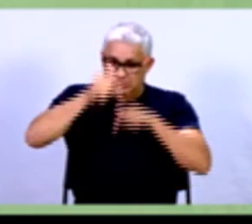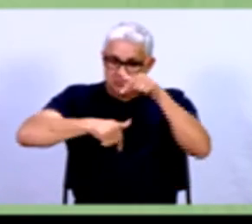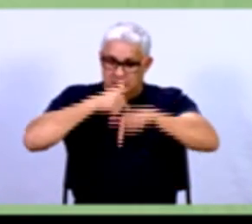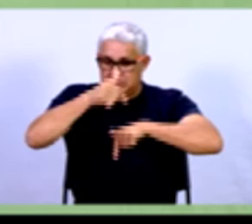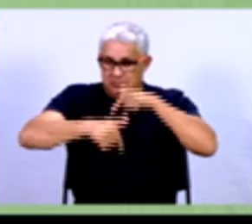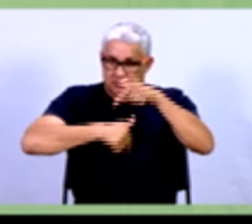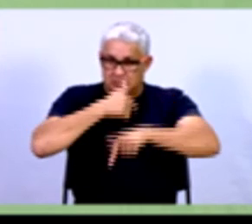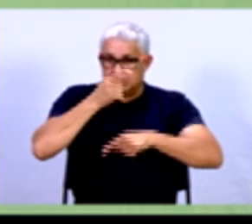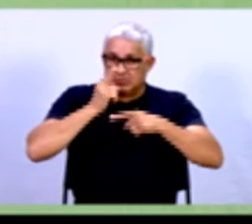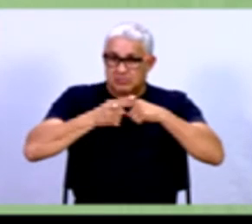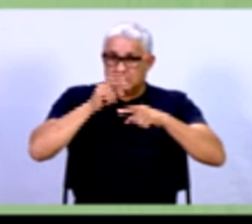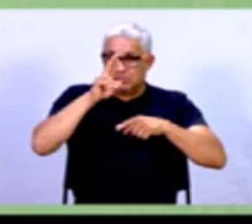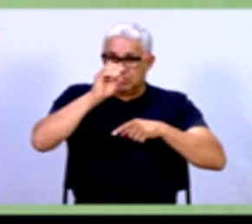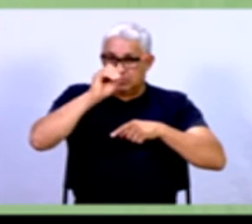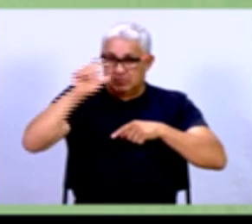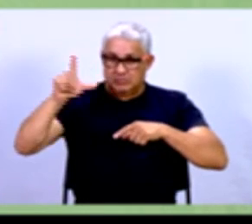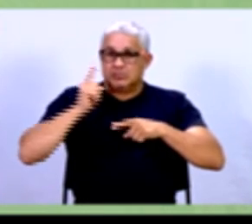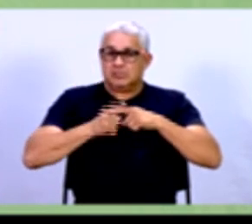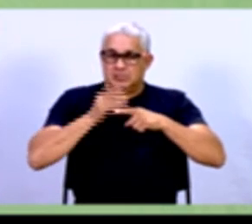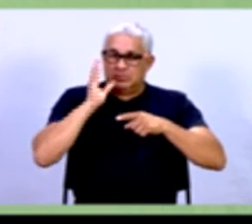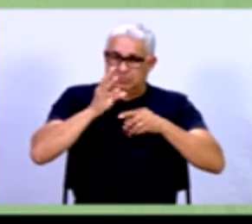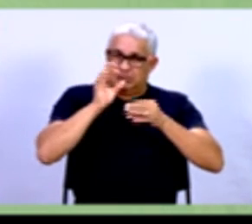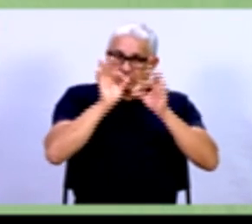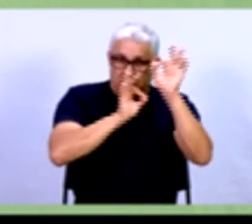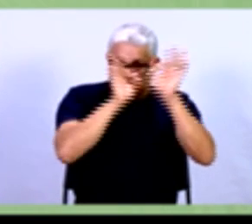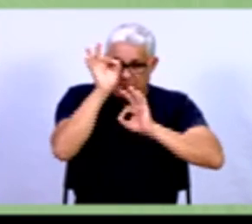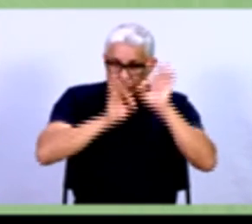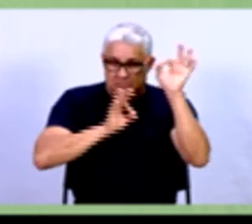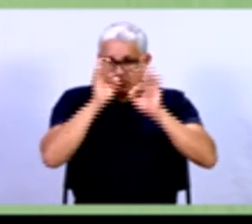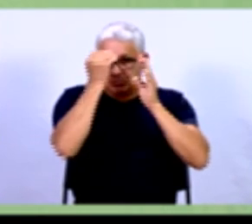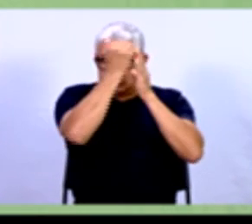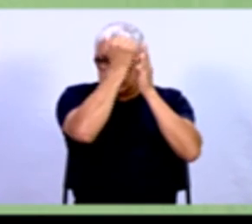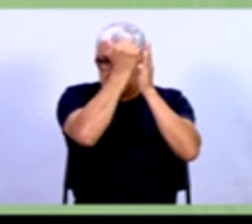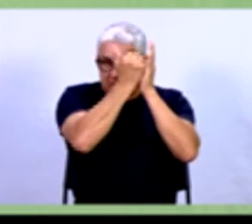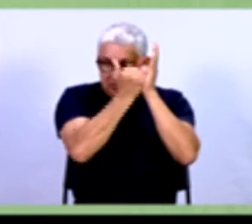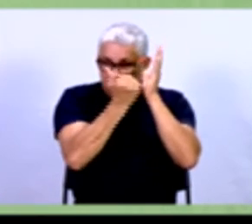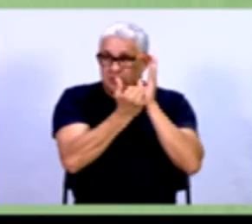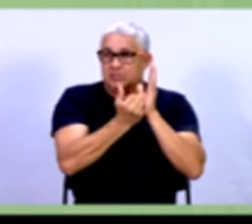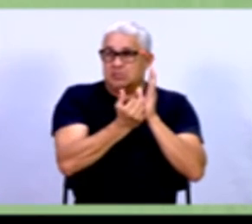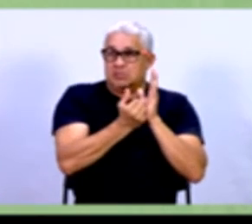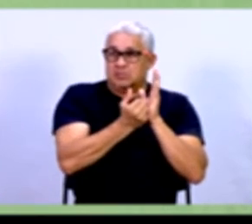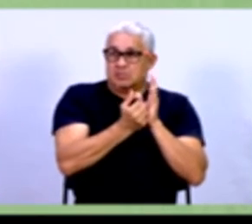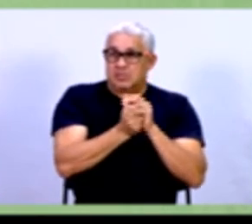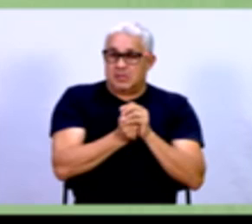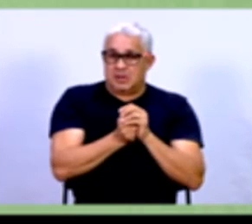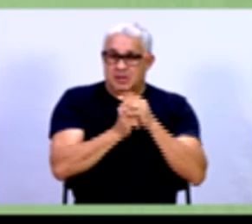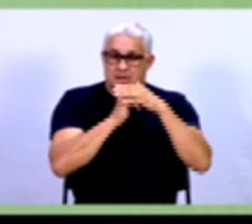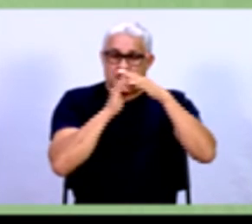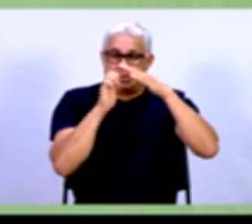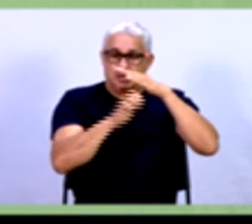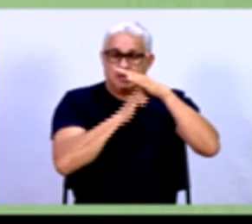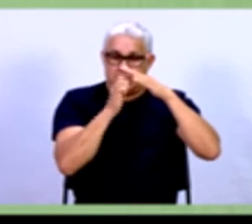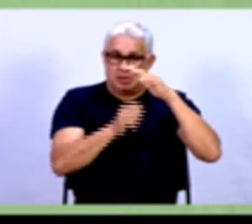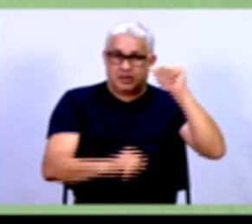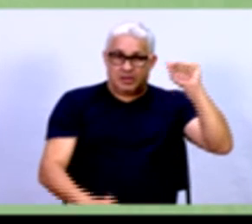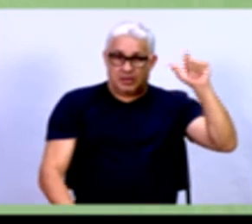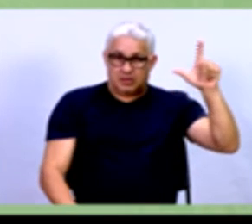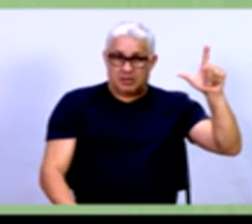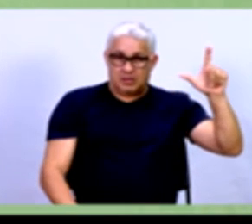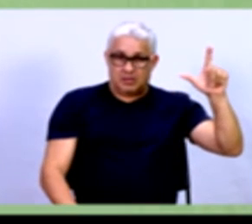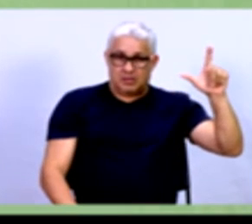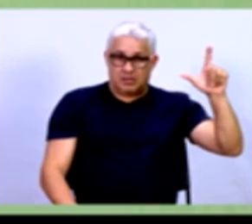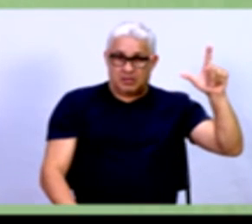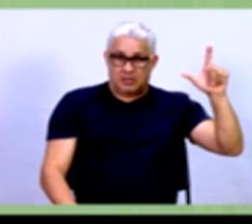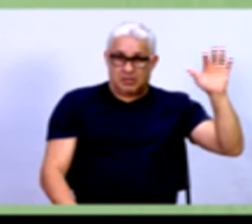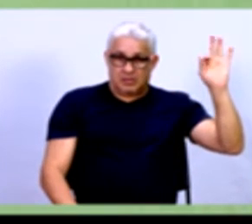ele já está organizado por ordem, tá? Então, de salários de 25 funcionários da empresa Alfa, calcule o número